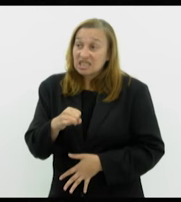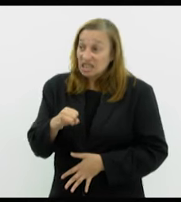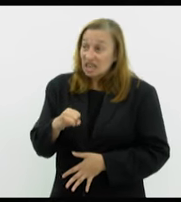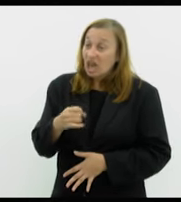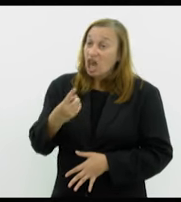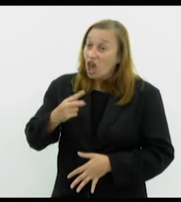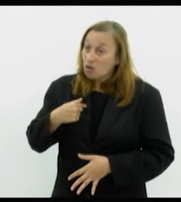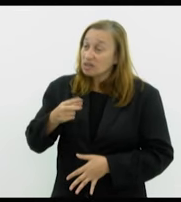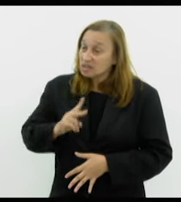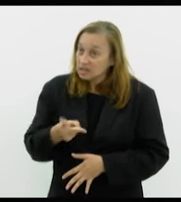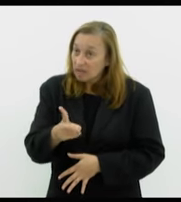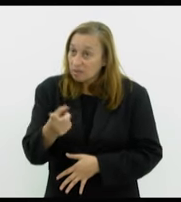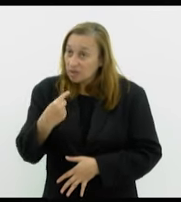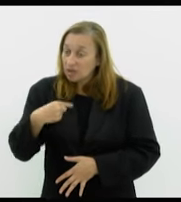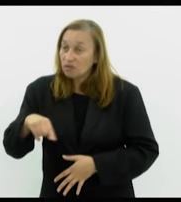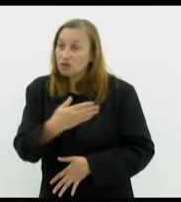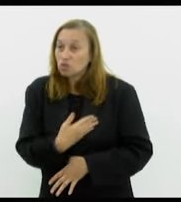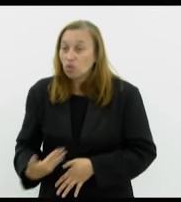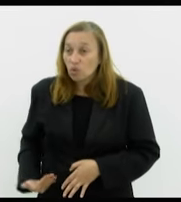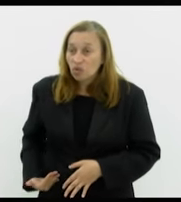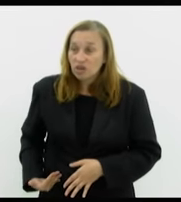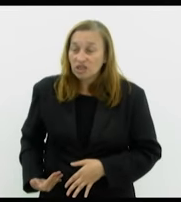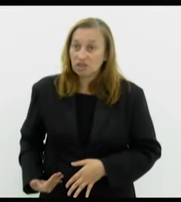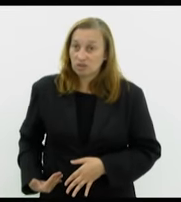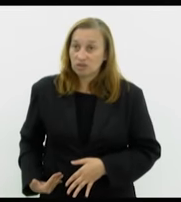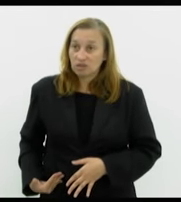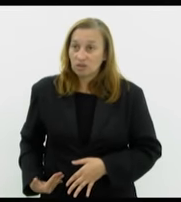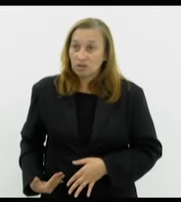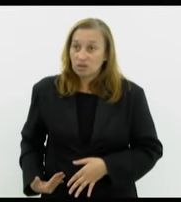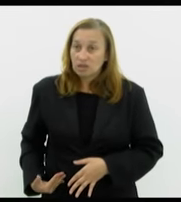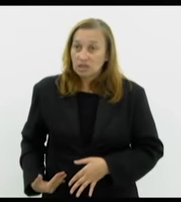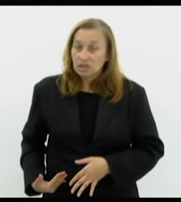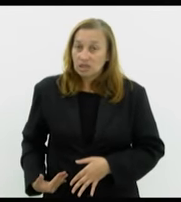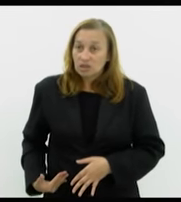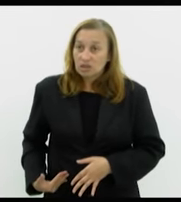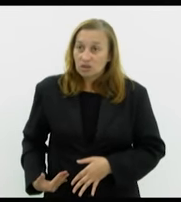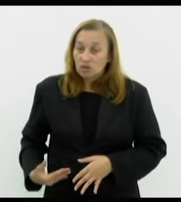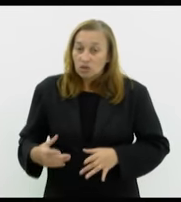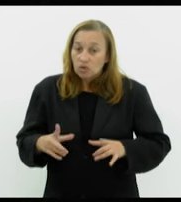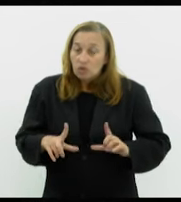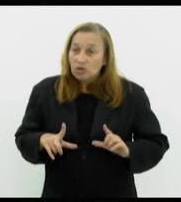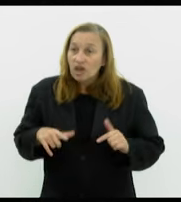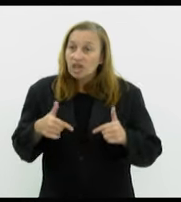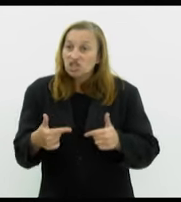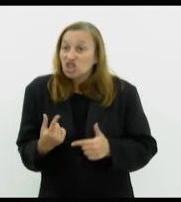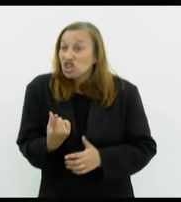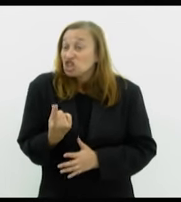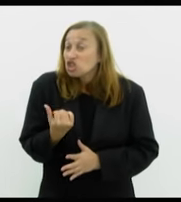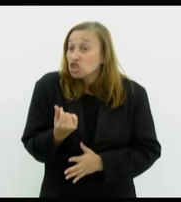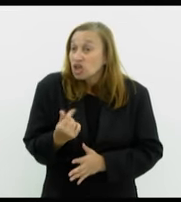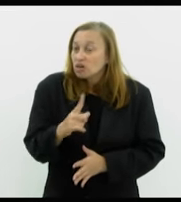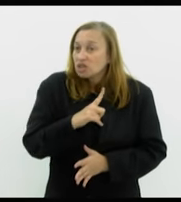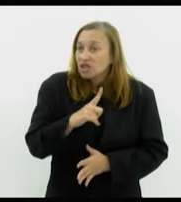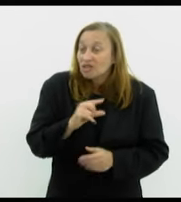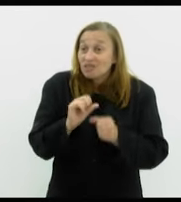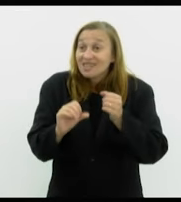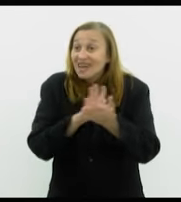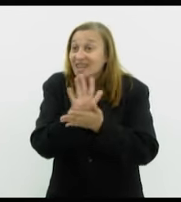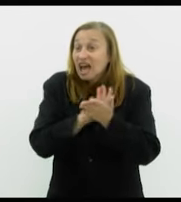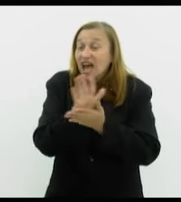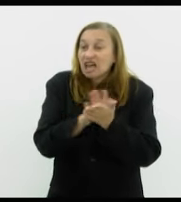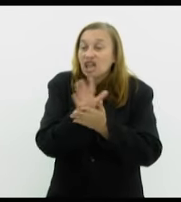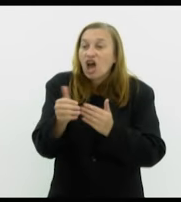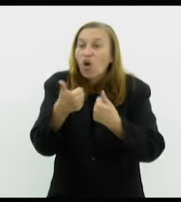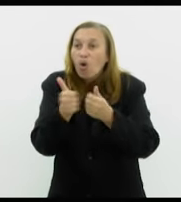foi um cara que fez um governo completamente sem sal, com dinheiro pra cacete, não fez nada que nós fizemos em Maricá. Ônibus de graça,